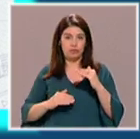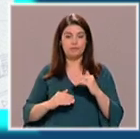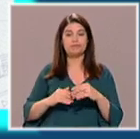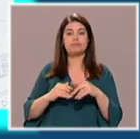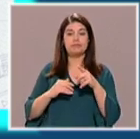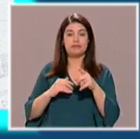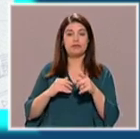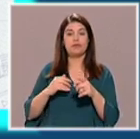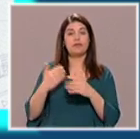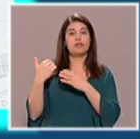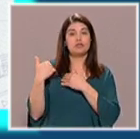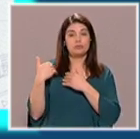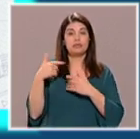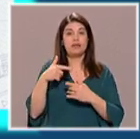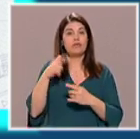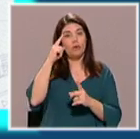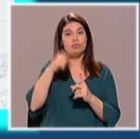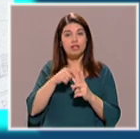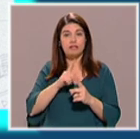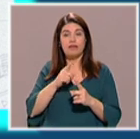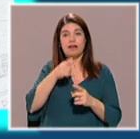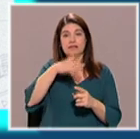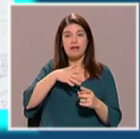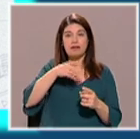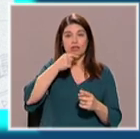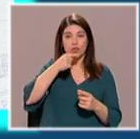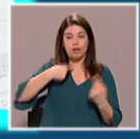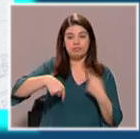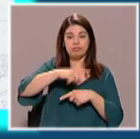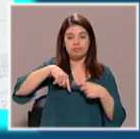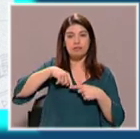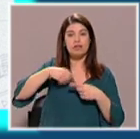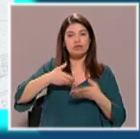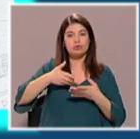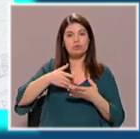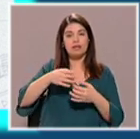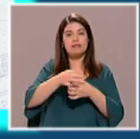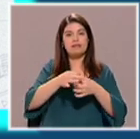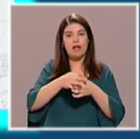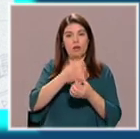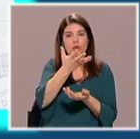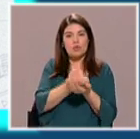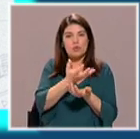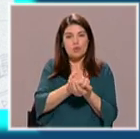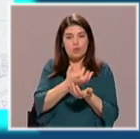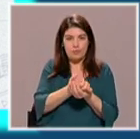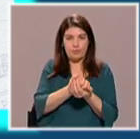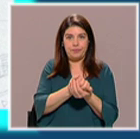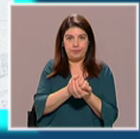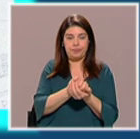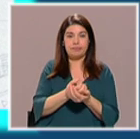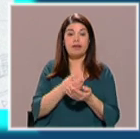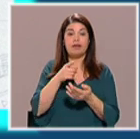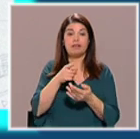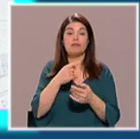glicose do sangue, onde não é necessário, para as células, onde ela é necessária para a produção da energia metabólica.